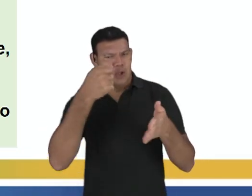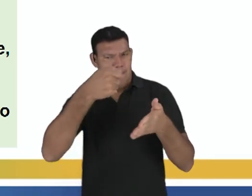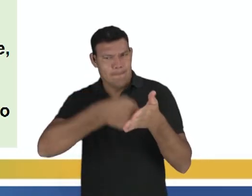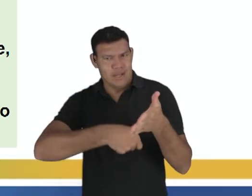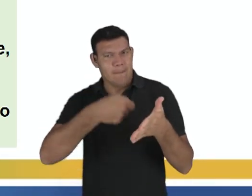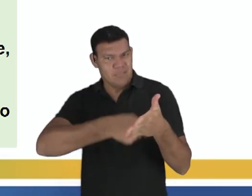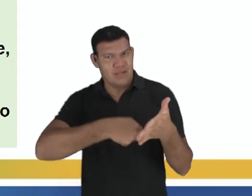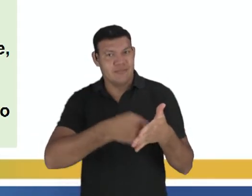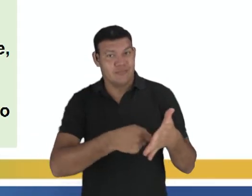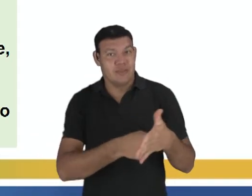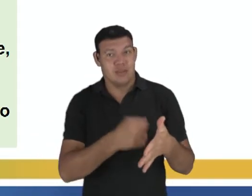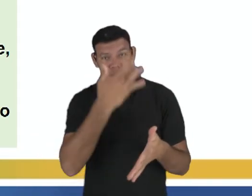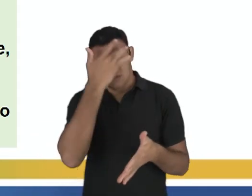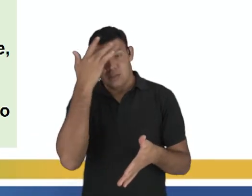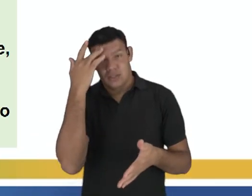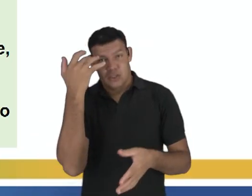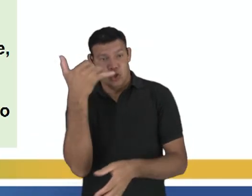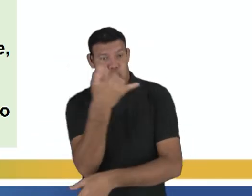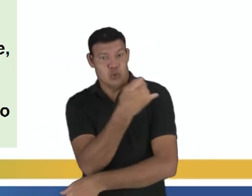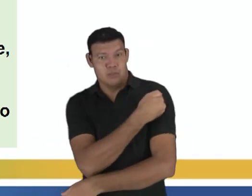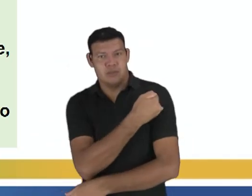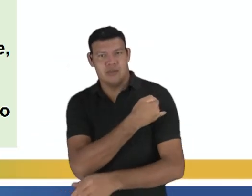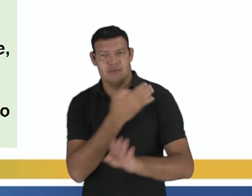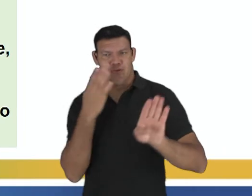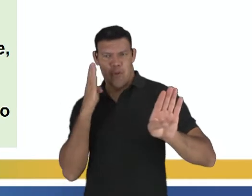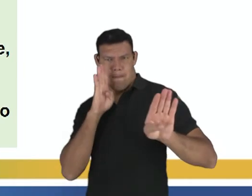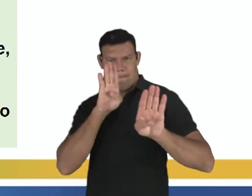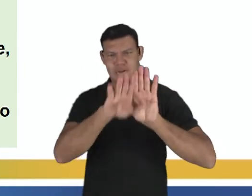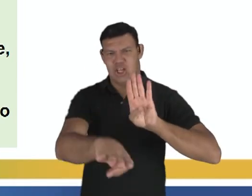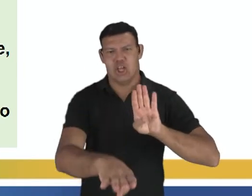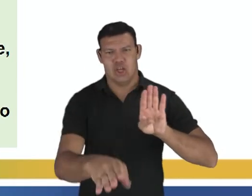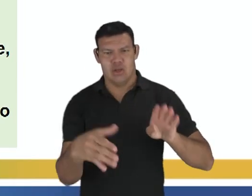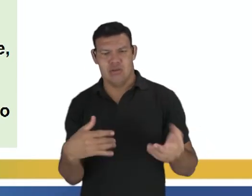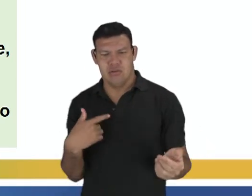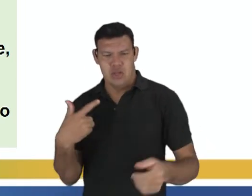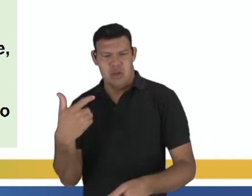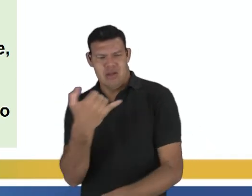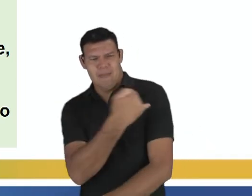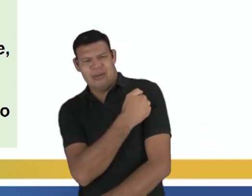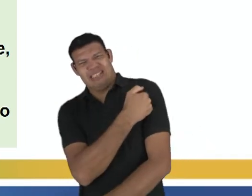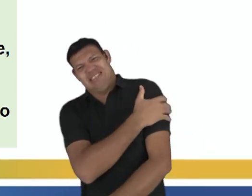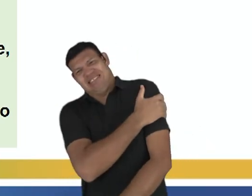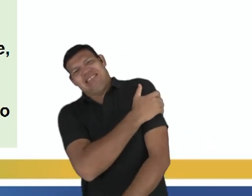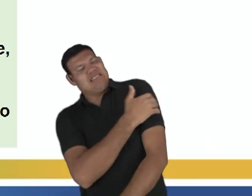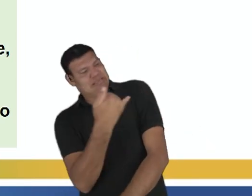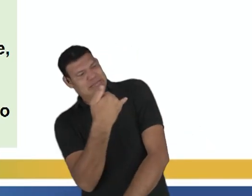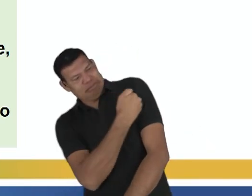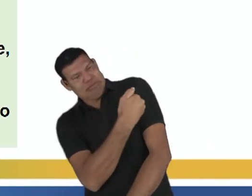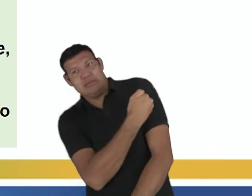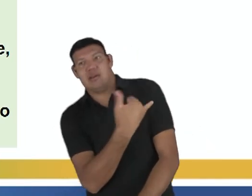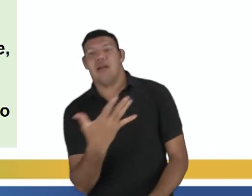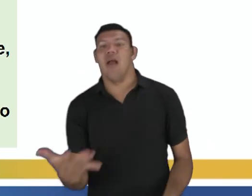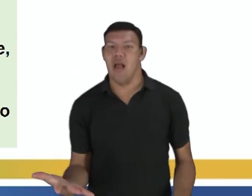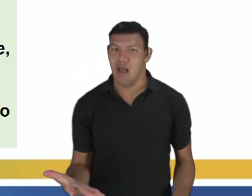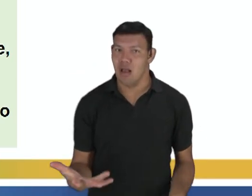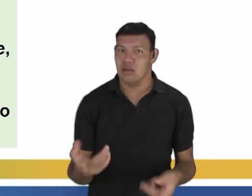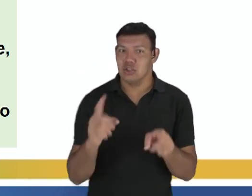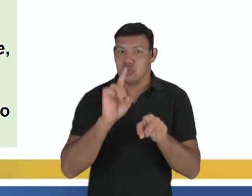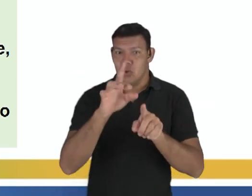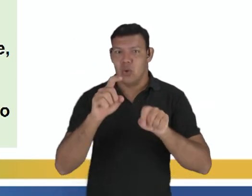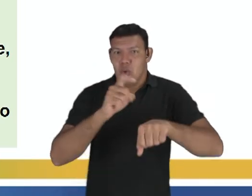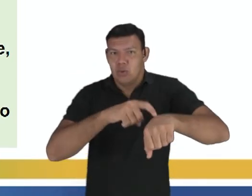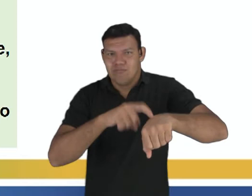com truculência. Então, os agentes da vacinação acabavam invadindo as casas e vacinavam à força as pessoas. Isso, naquela